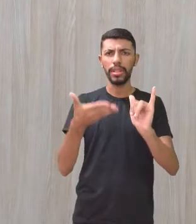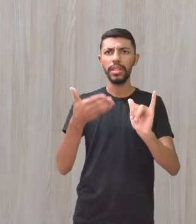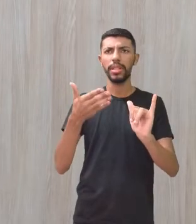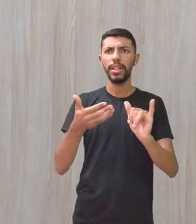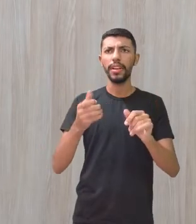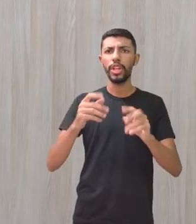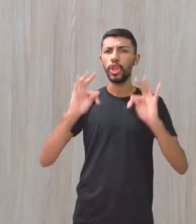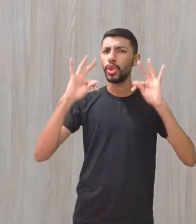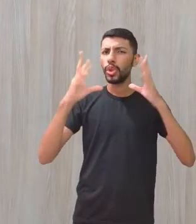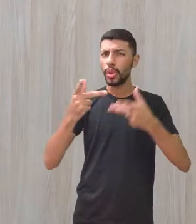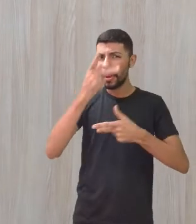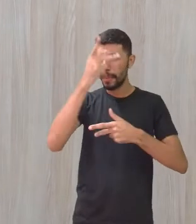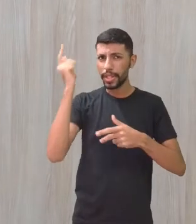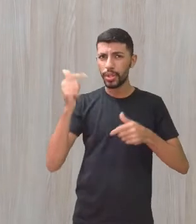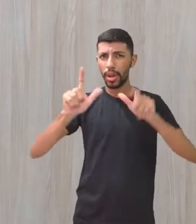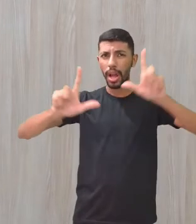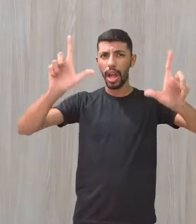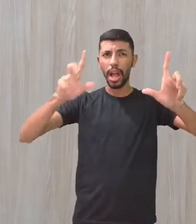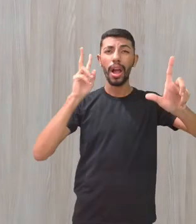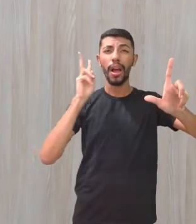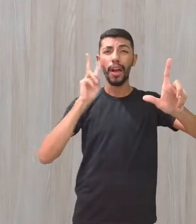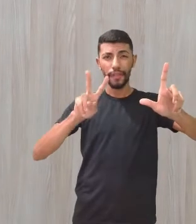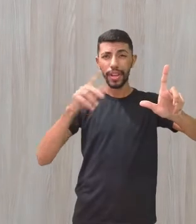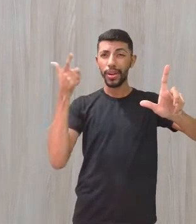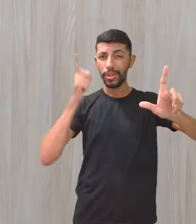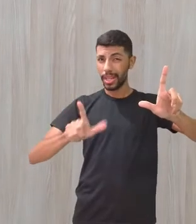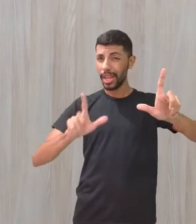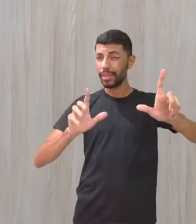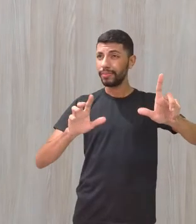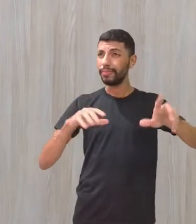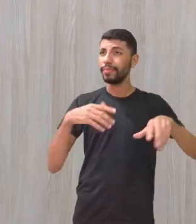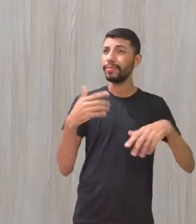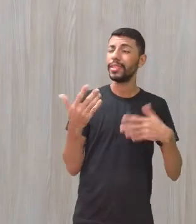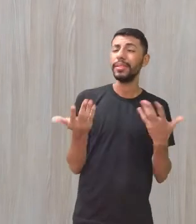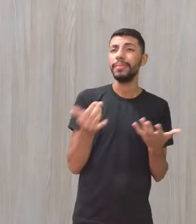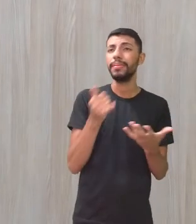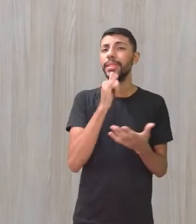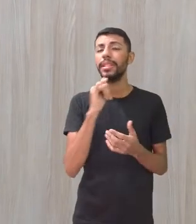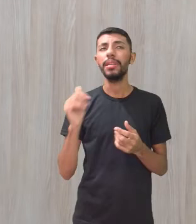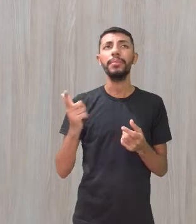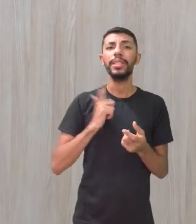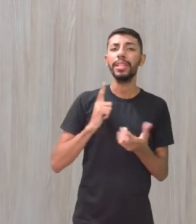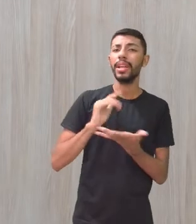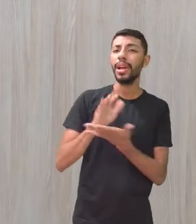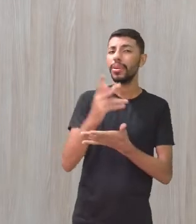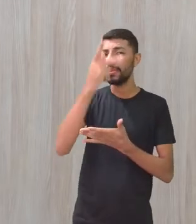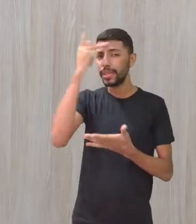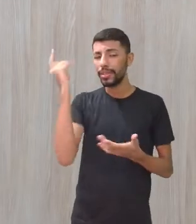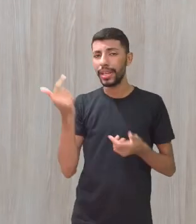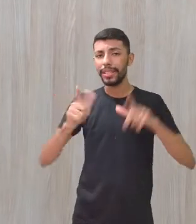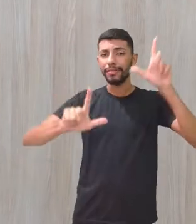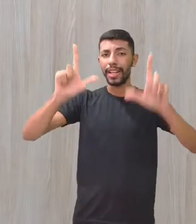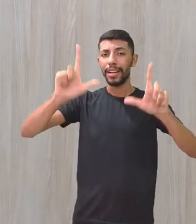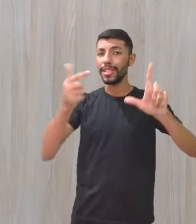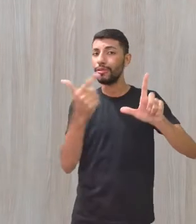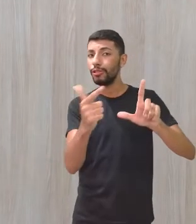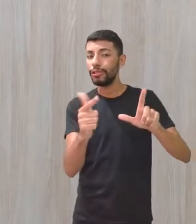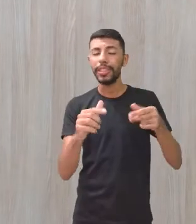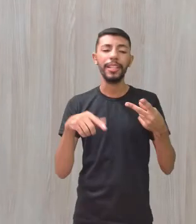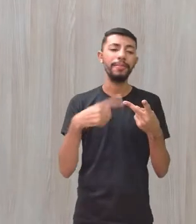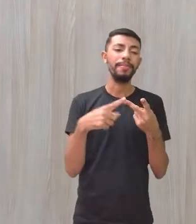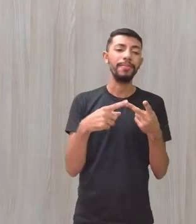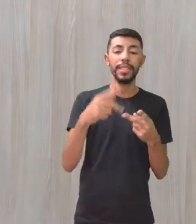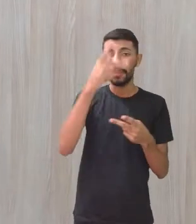mundo na TV? Eu tenho pessoas que não têm televisão, eu tenho pessoas que não assistem tanto televisão. No informativo,